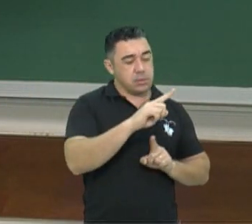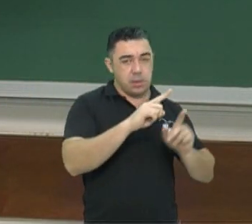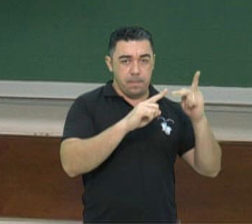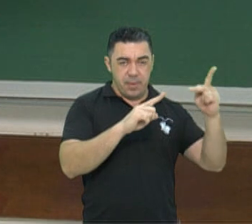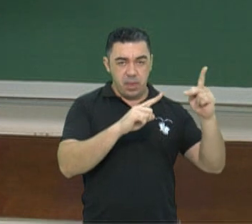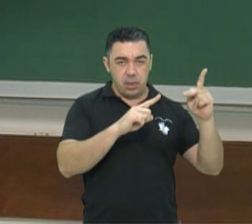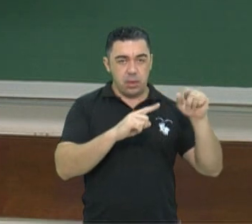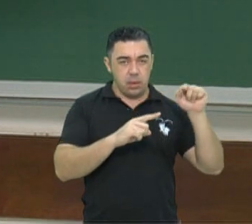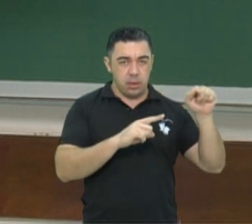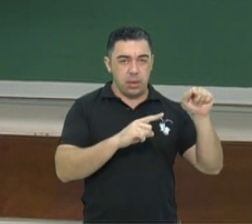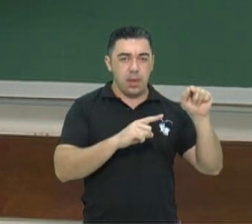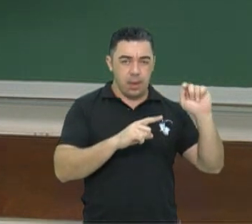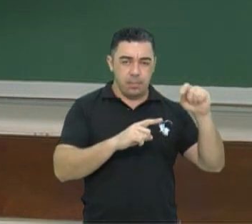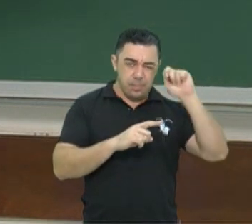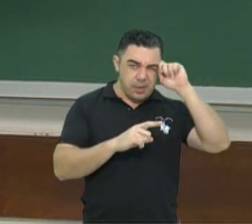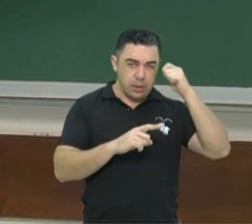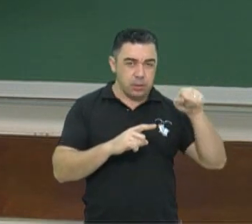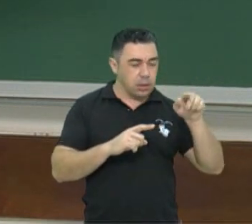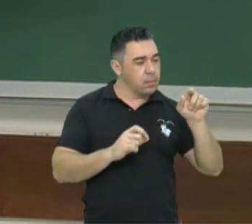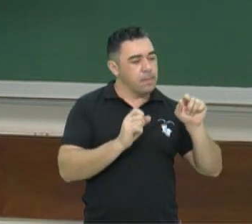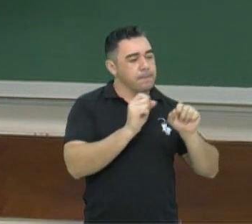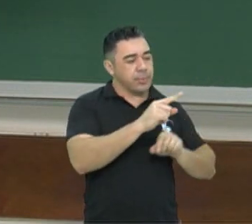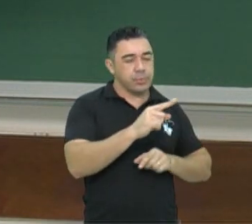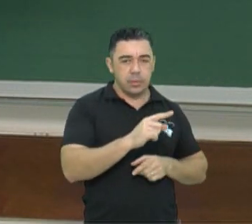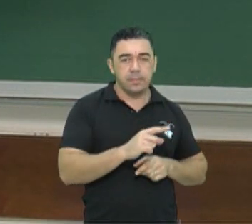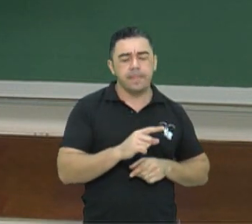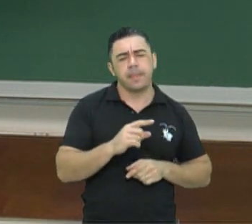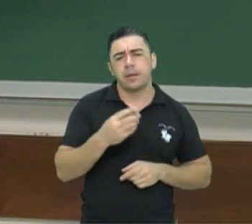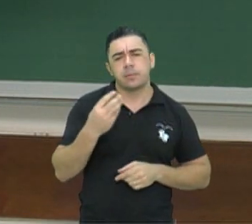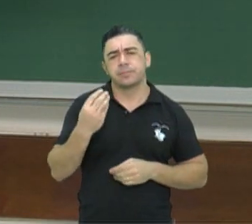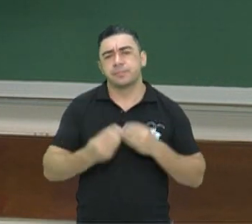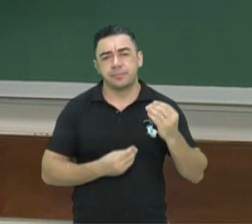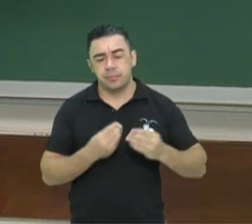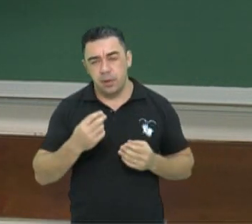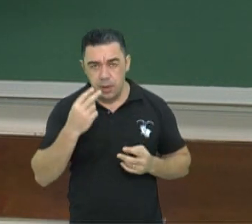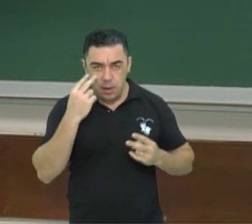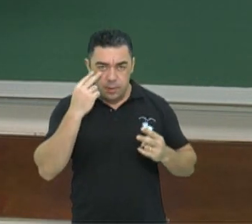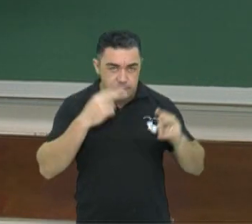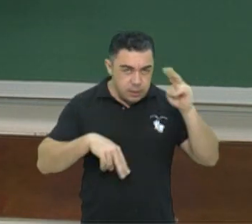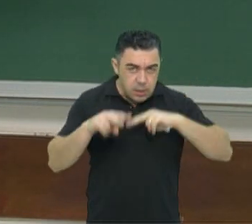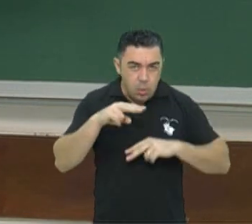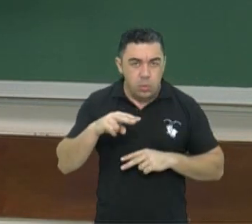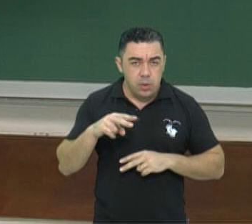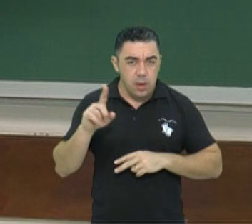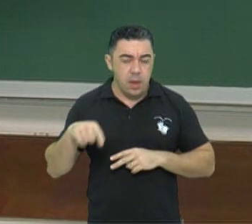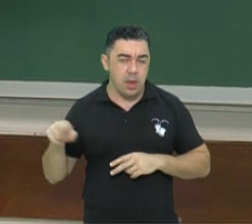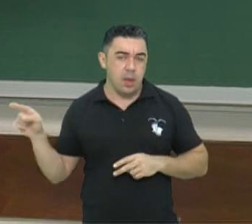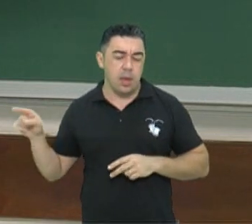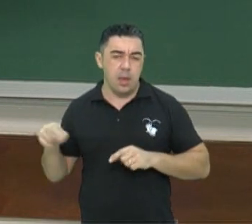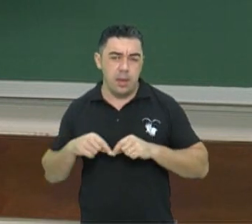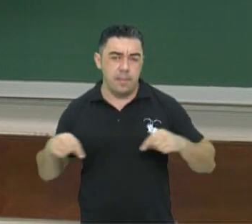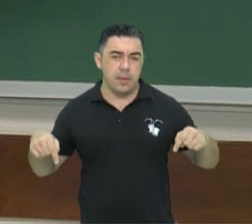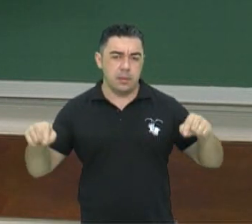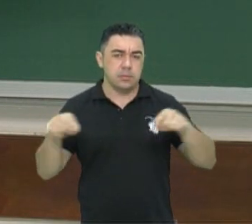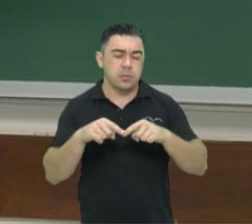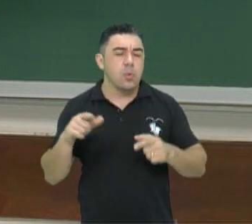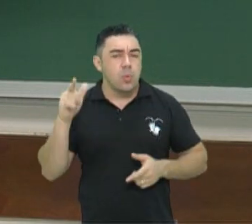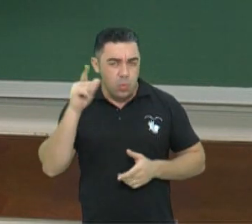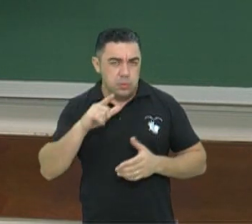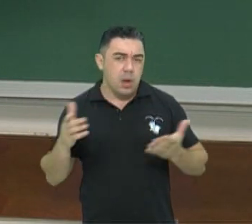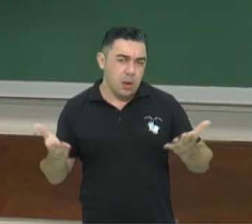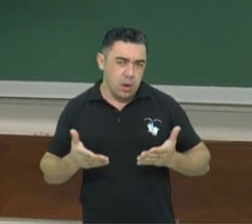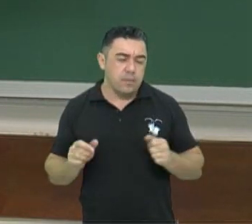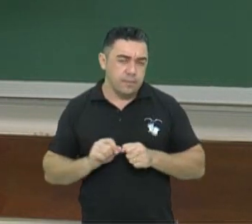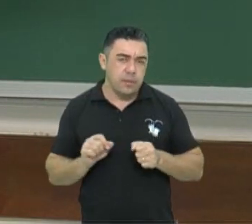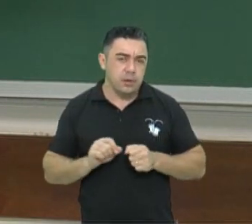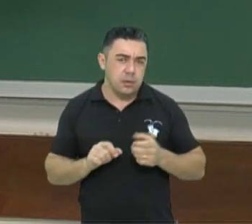vai até o ponto P. Então, com essa visão da mesa, eu consigo, né,